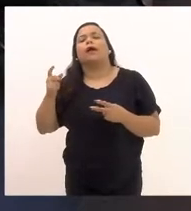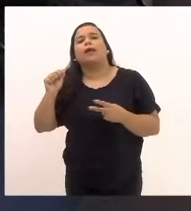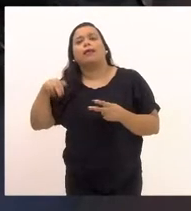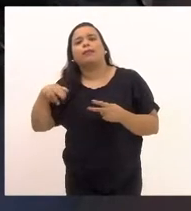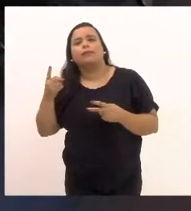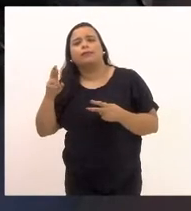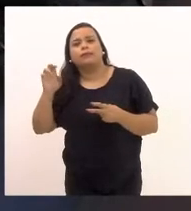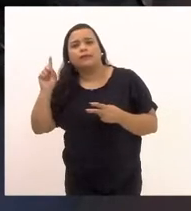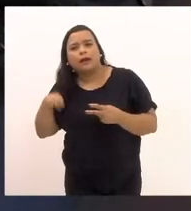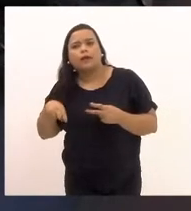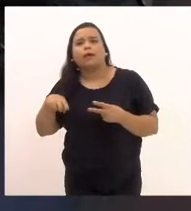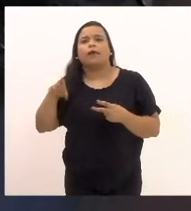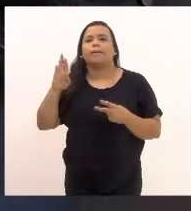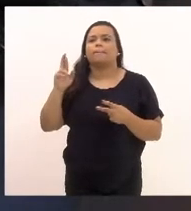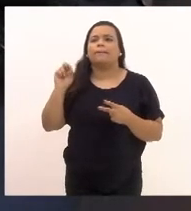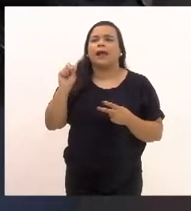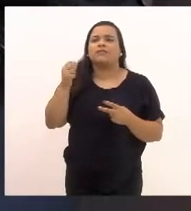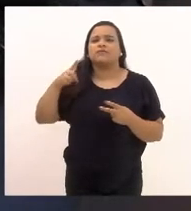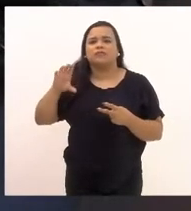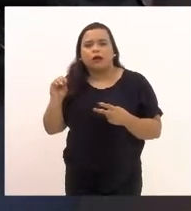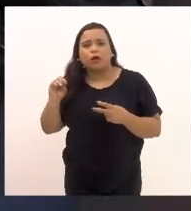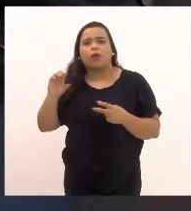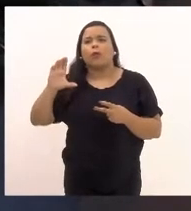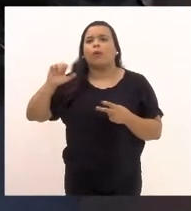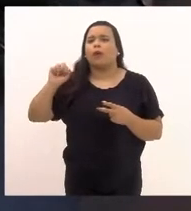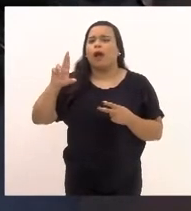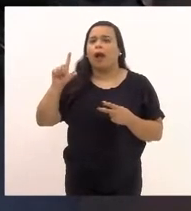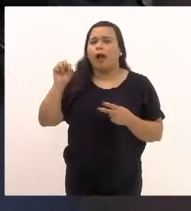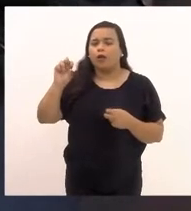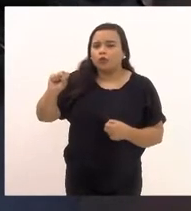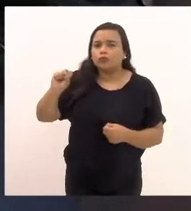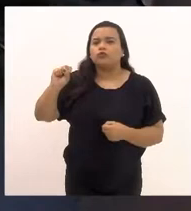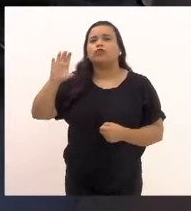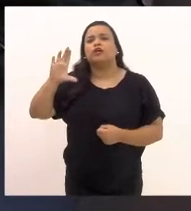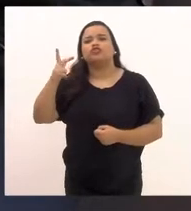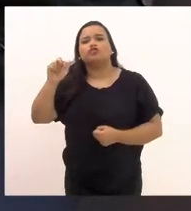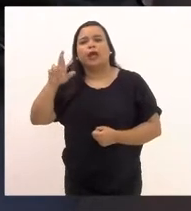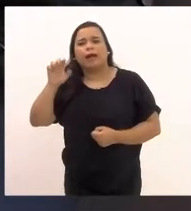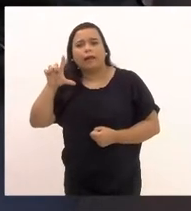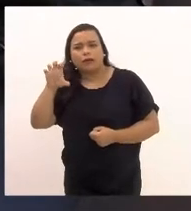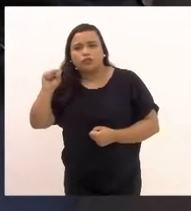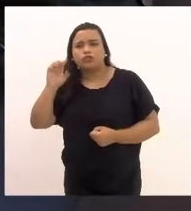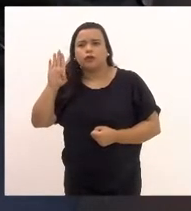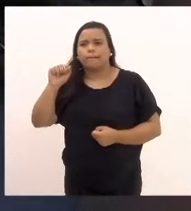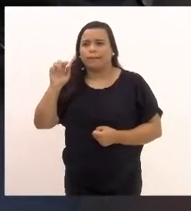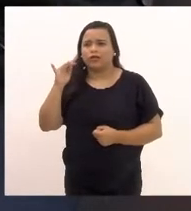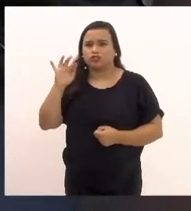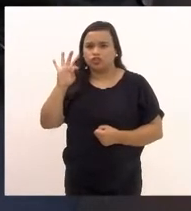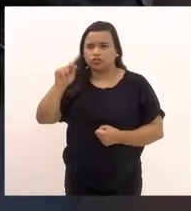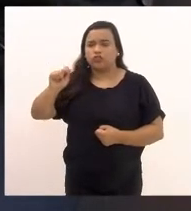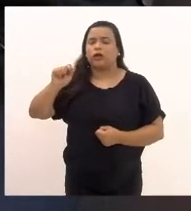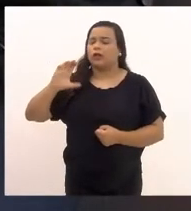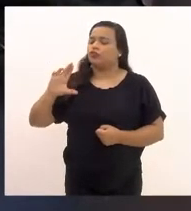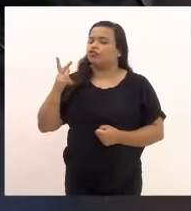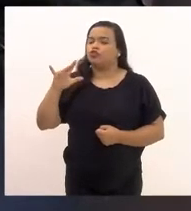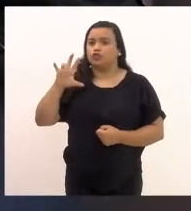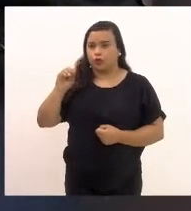Deputado Brazão. Deputado Carlos Macedo. Deputado Charles Batista. Deputado Chico